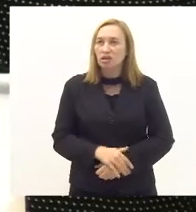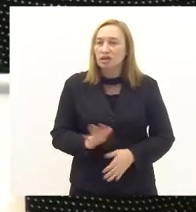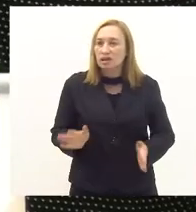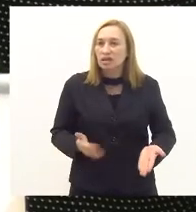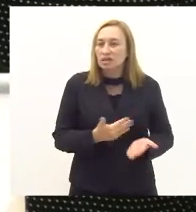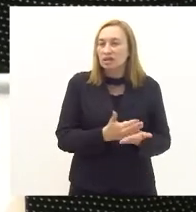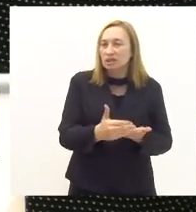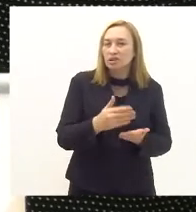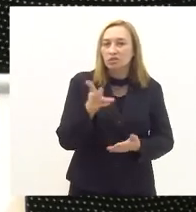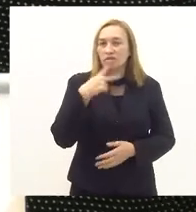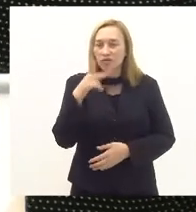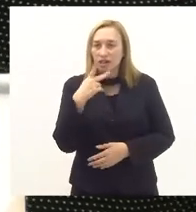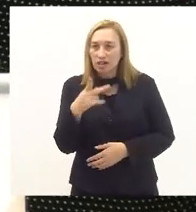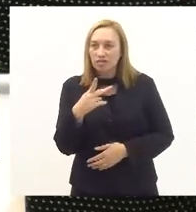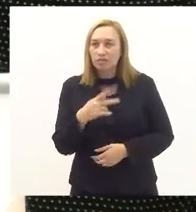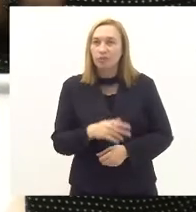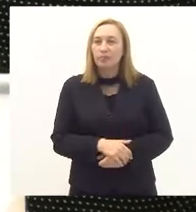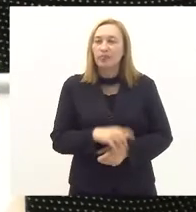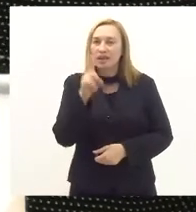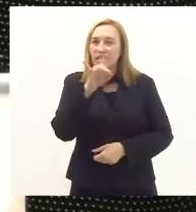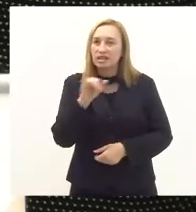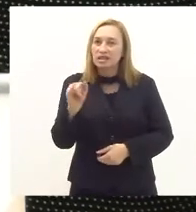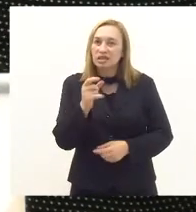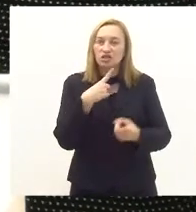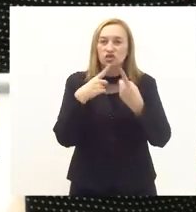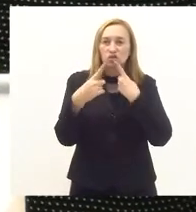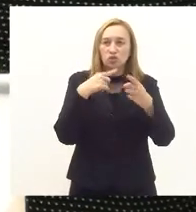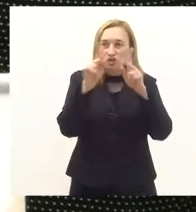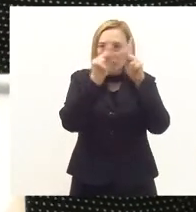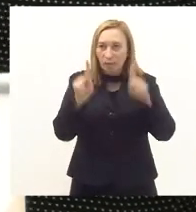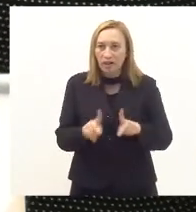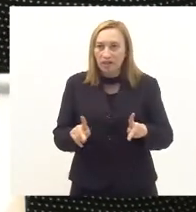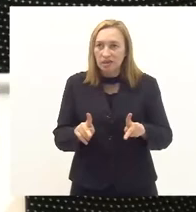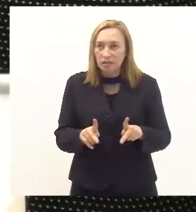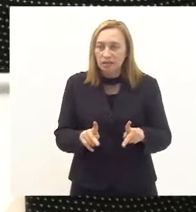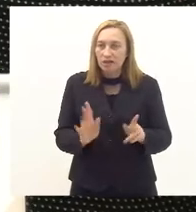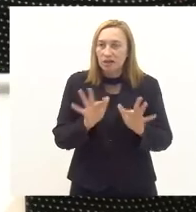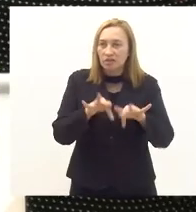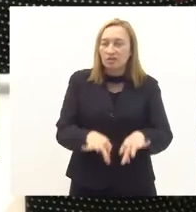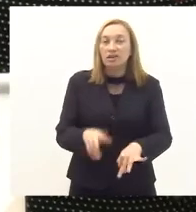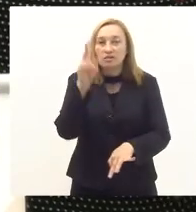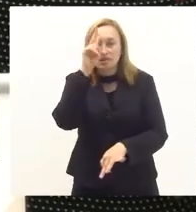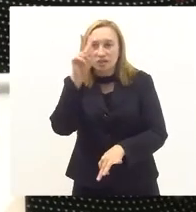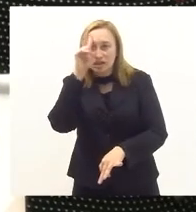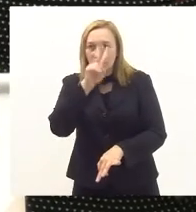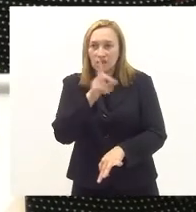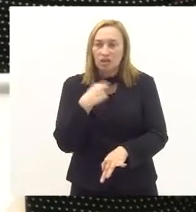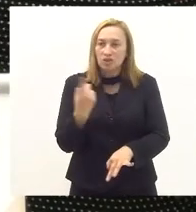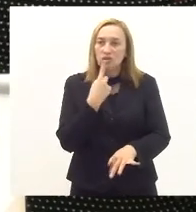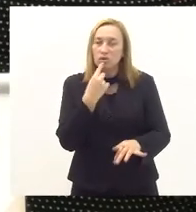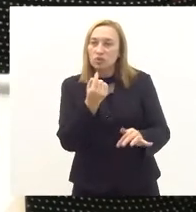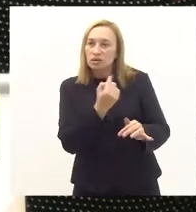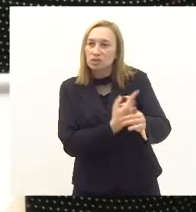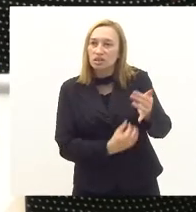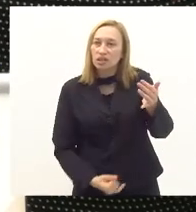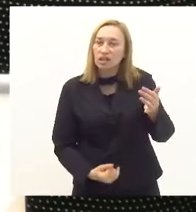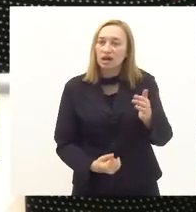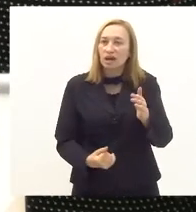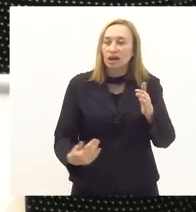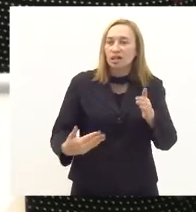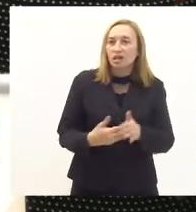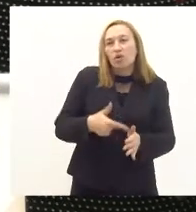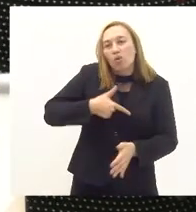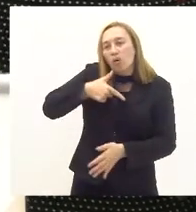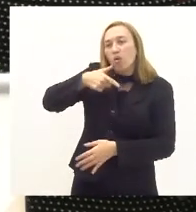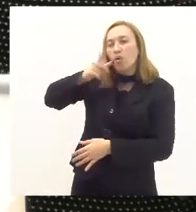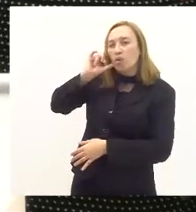iniciamos falando que esse dia pretende discutir a paz, termino por lembrar que nosso sangue, até ontem,